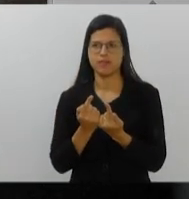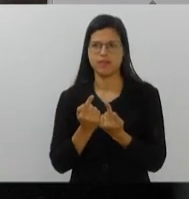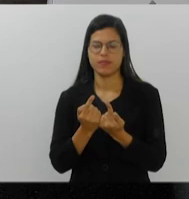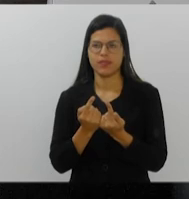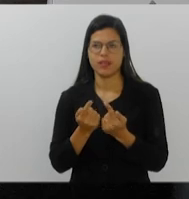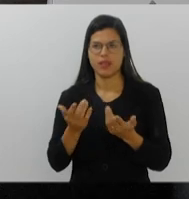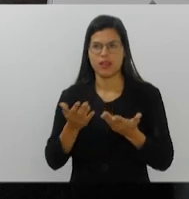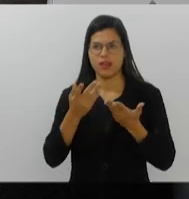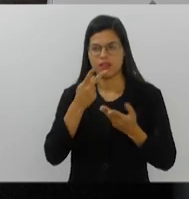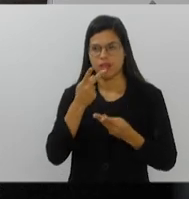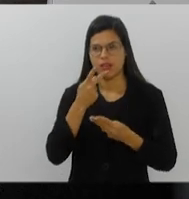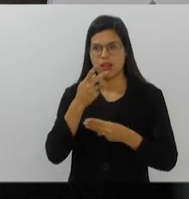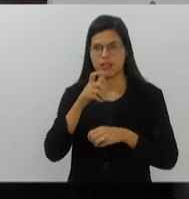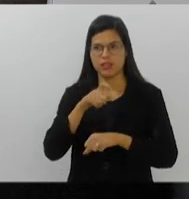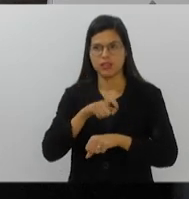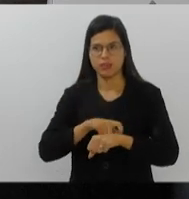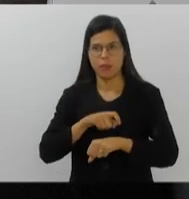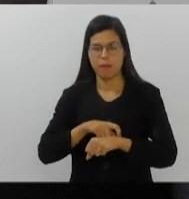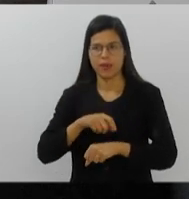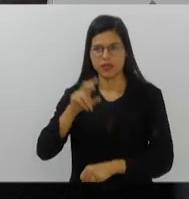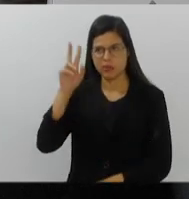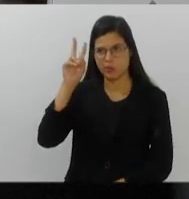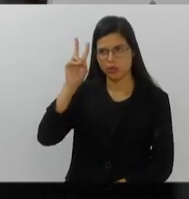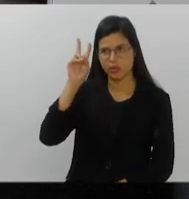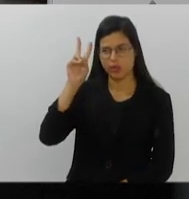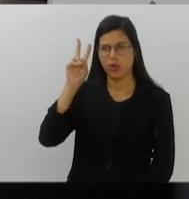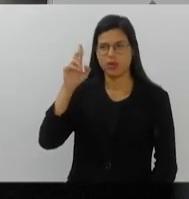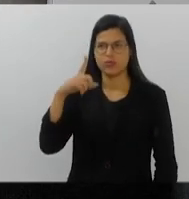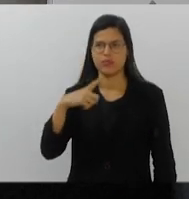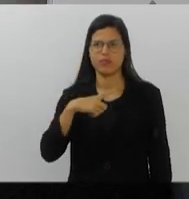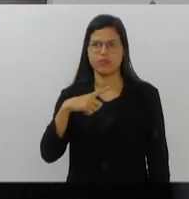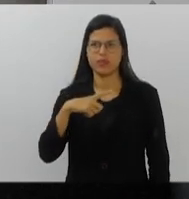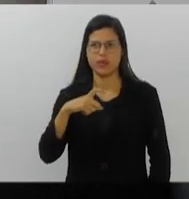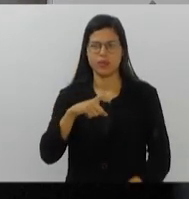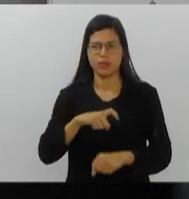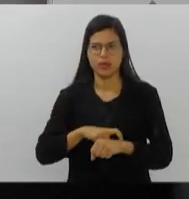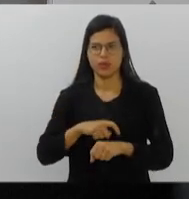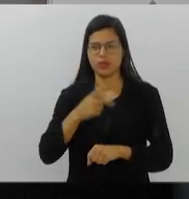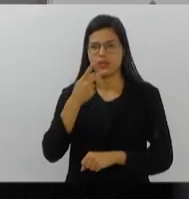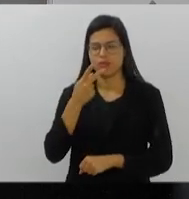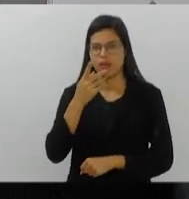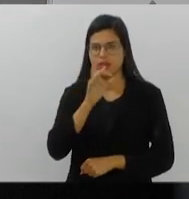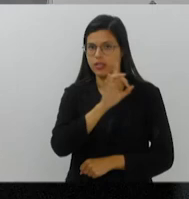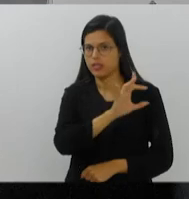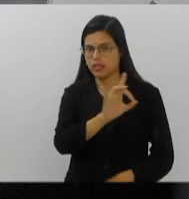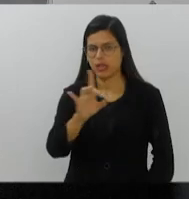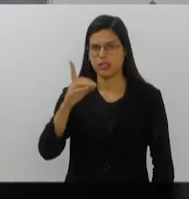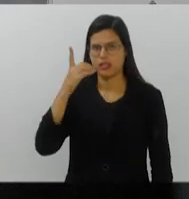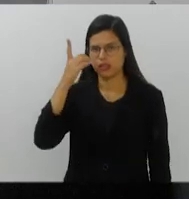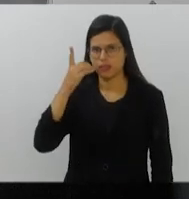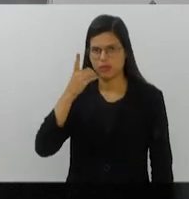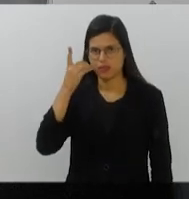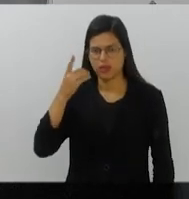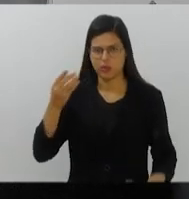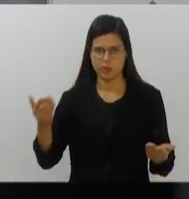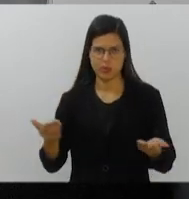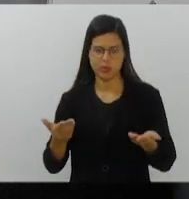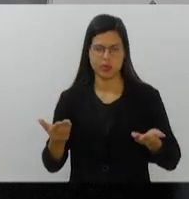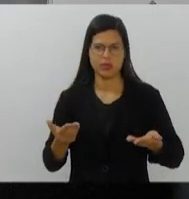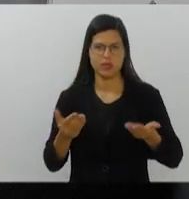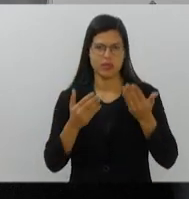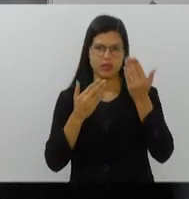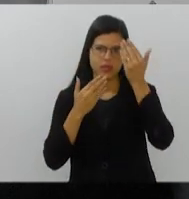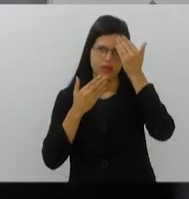Quero dizer que esse é um momento histórico, a gente vai ter um momento de fala, evidentemente, cada deputado que está aqui hoje, e agradecer,